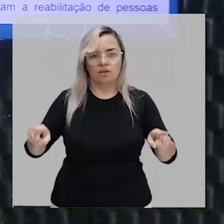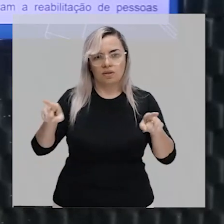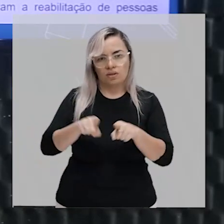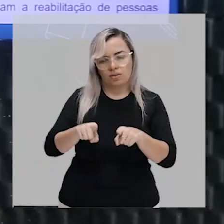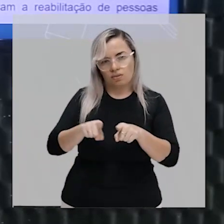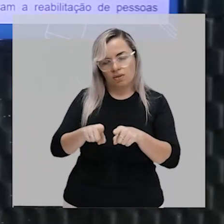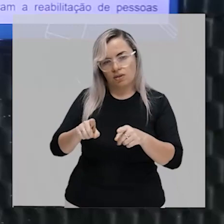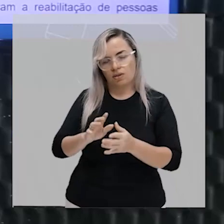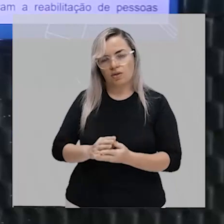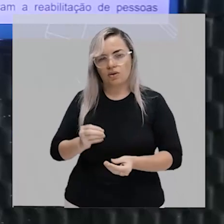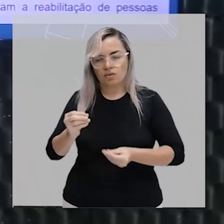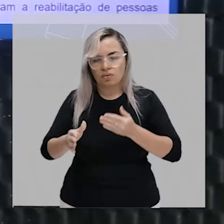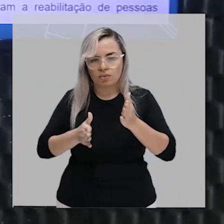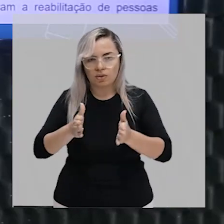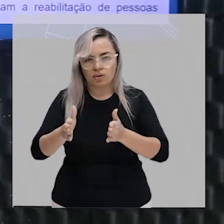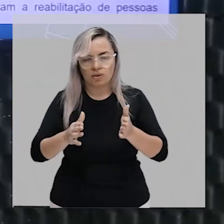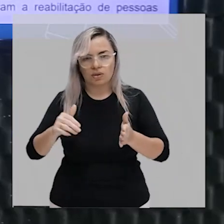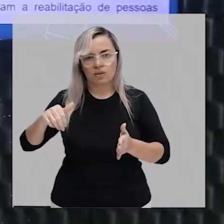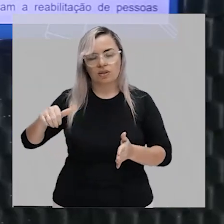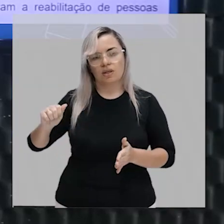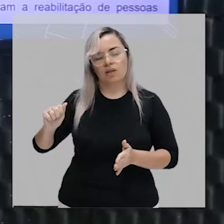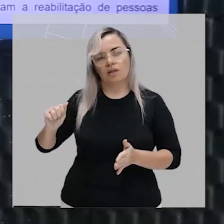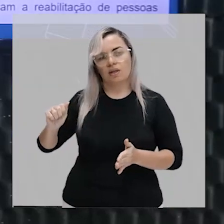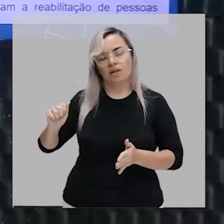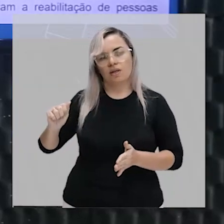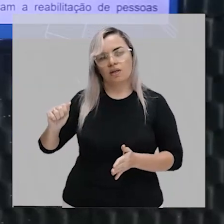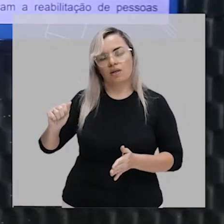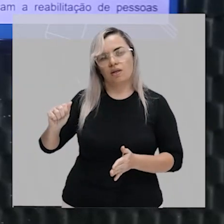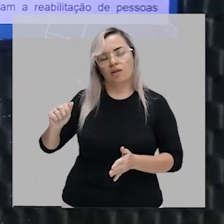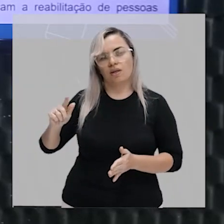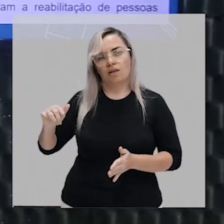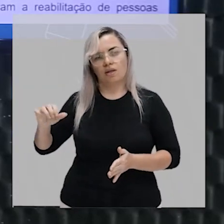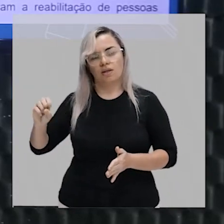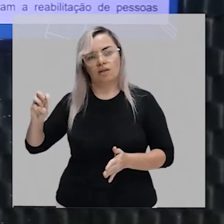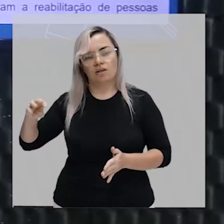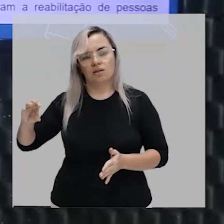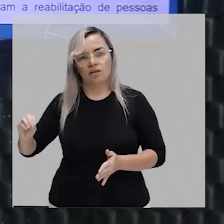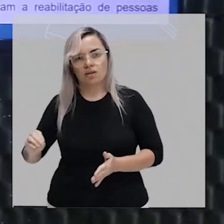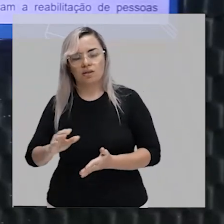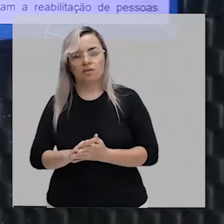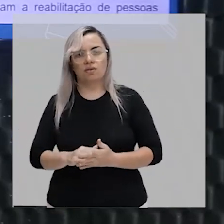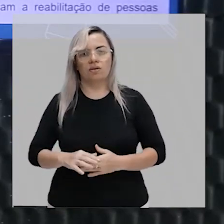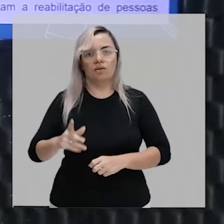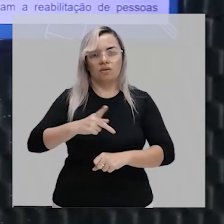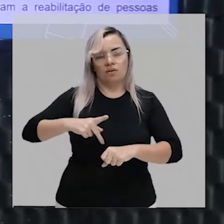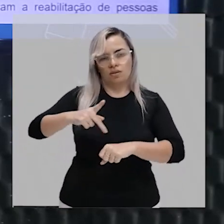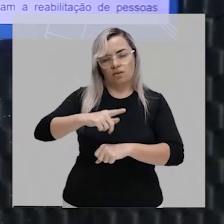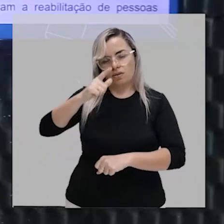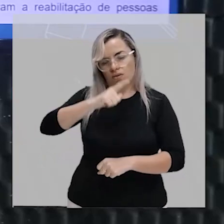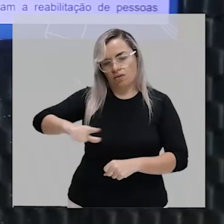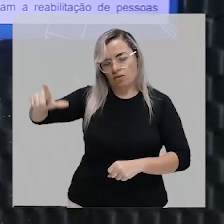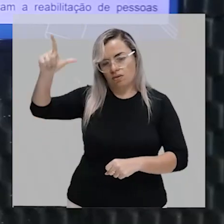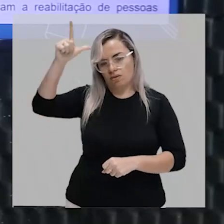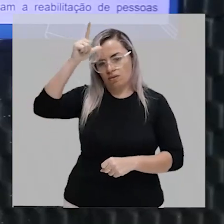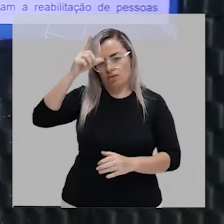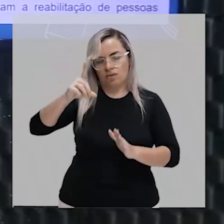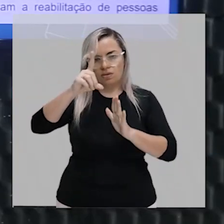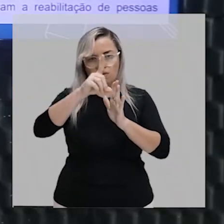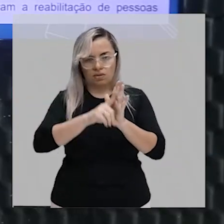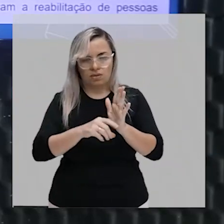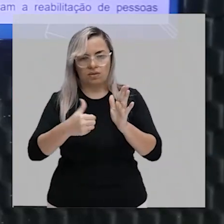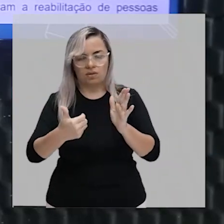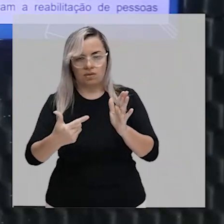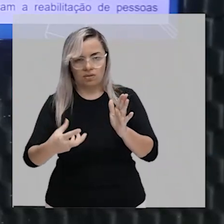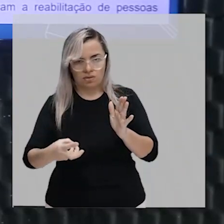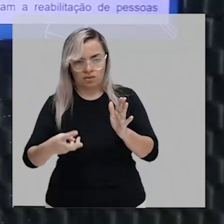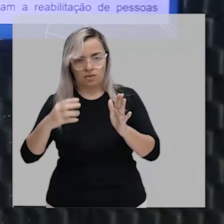Alemanha, da década de 1930. Na Alemanha nazista, na década de 30,